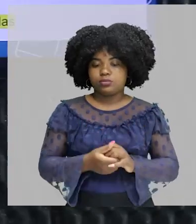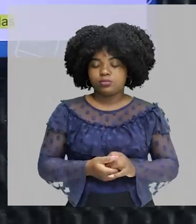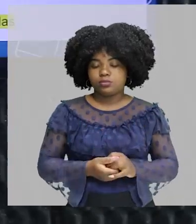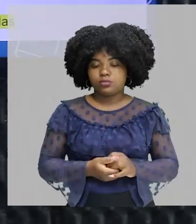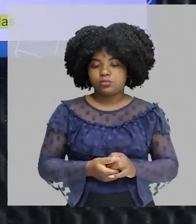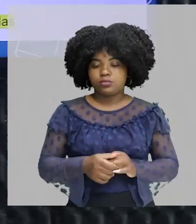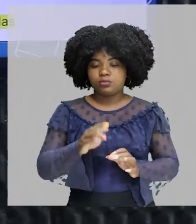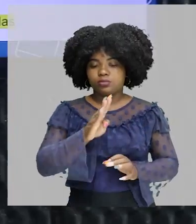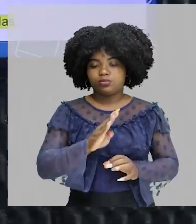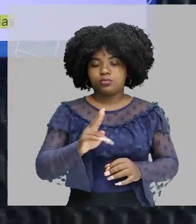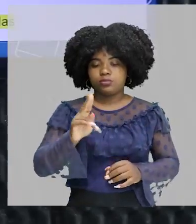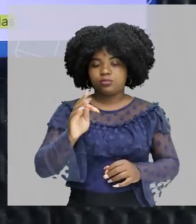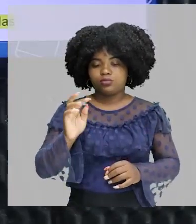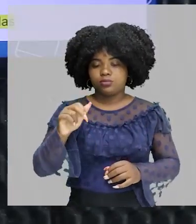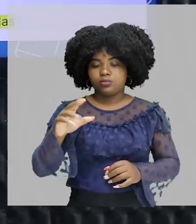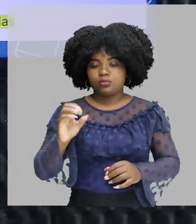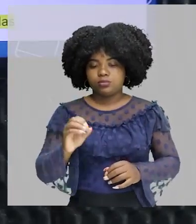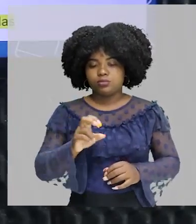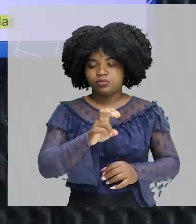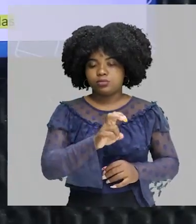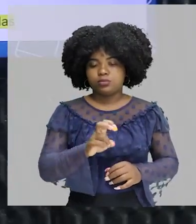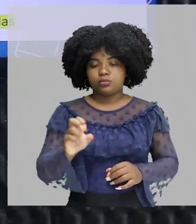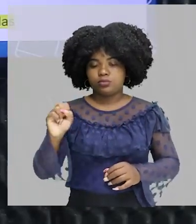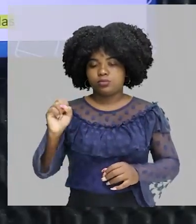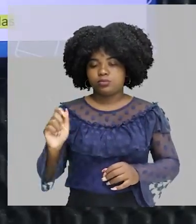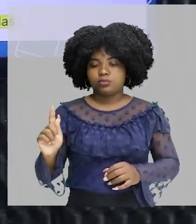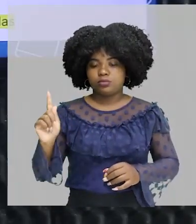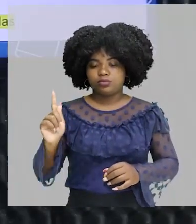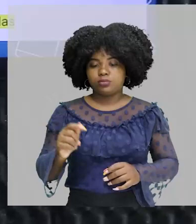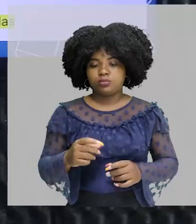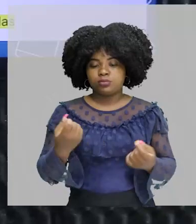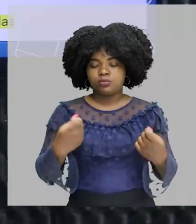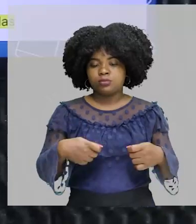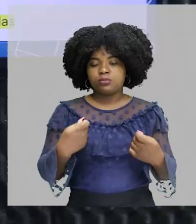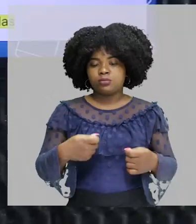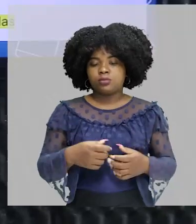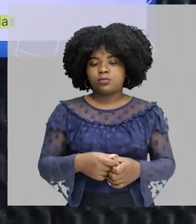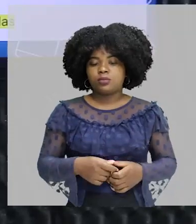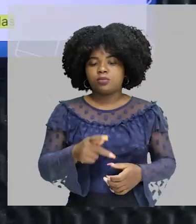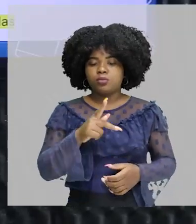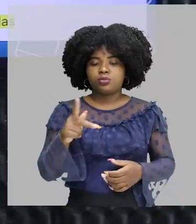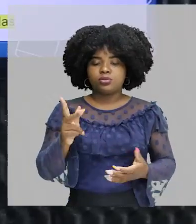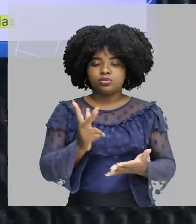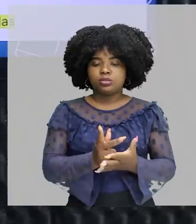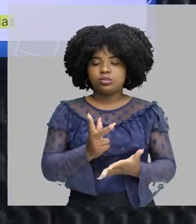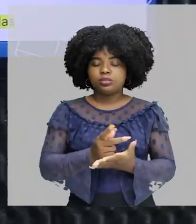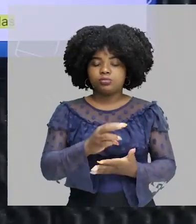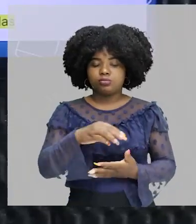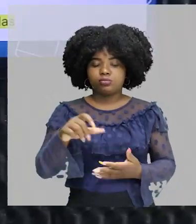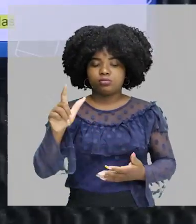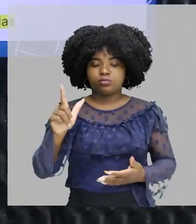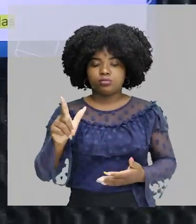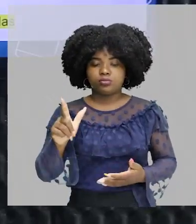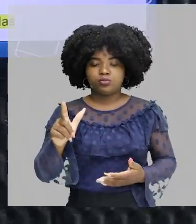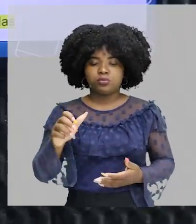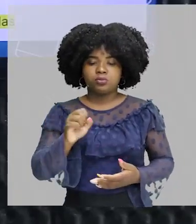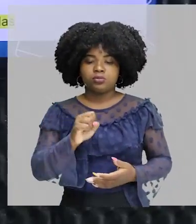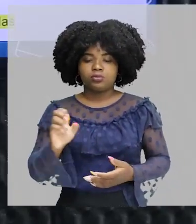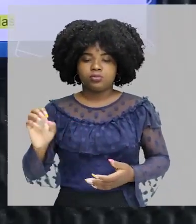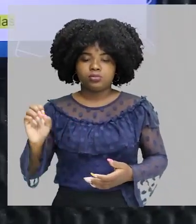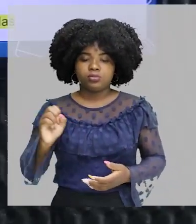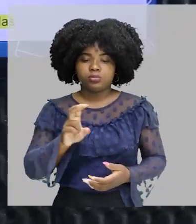o butano, 58 gramas. Professor, vai ser sempre, quando você fala de mol, vai ser sempre